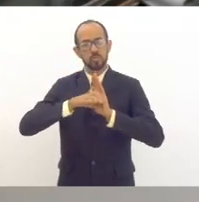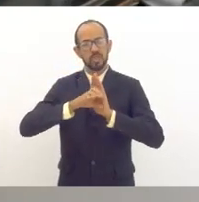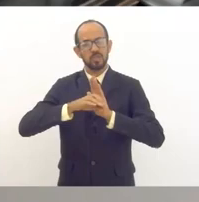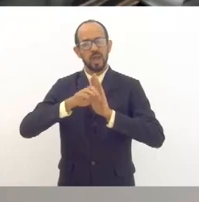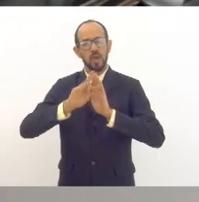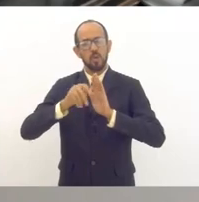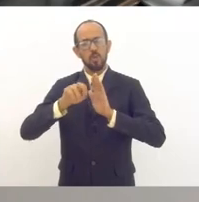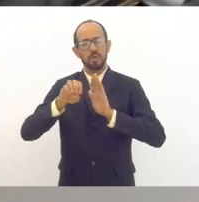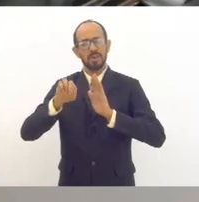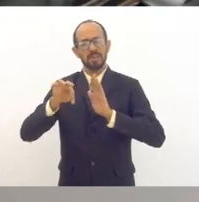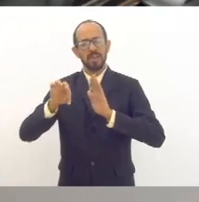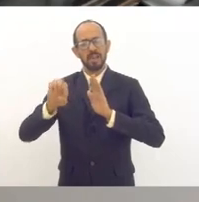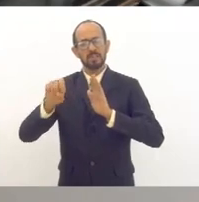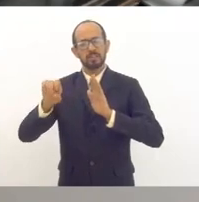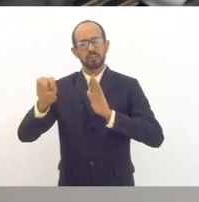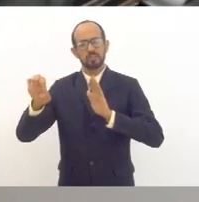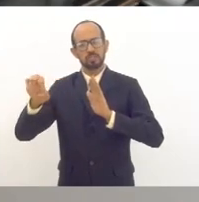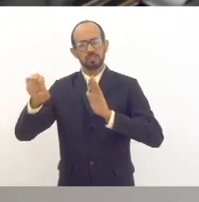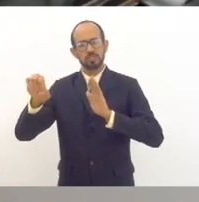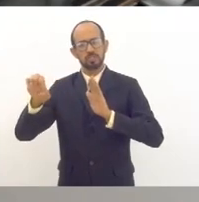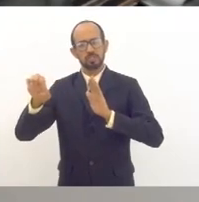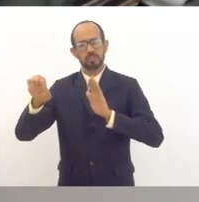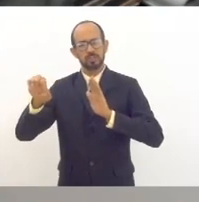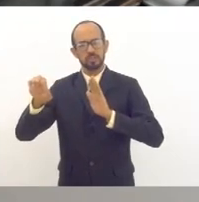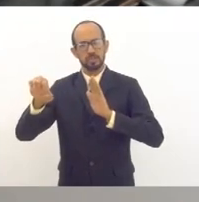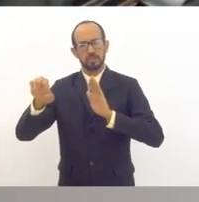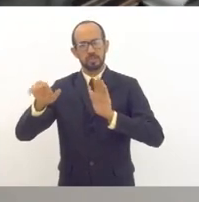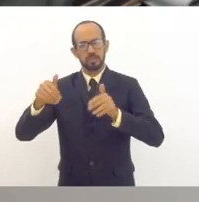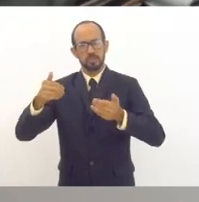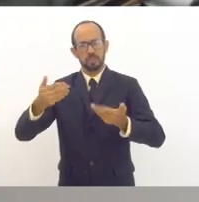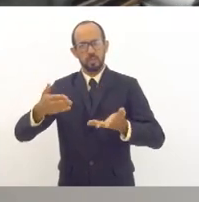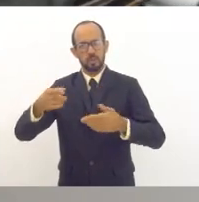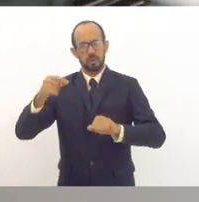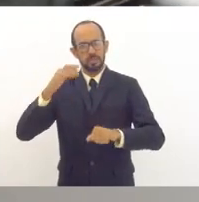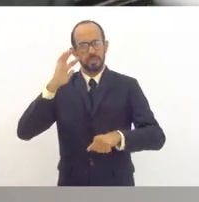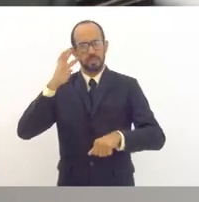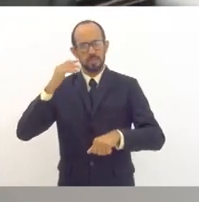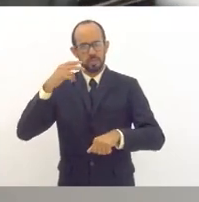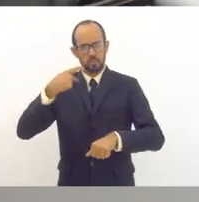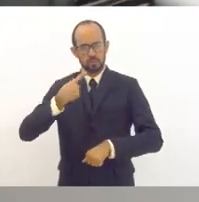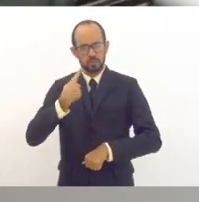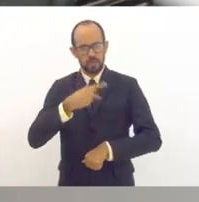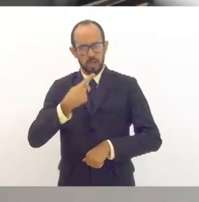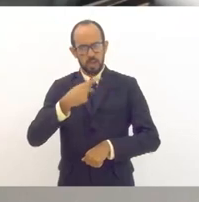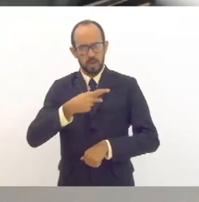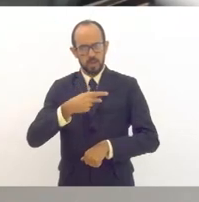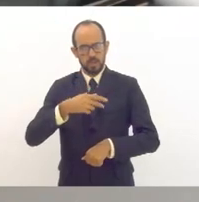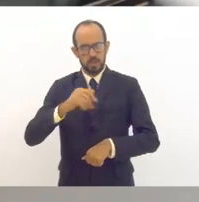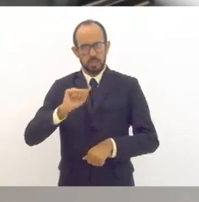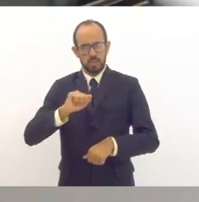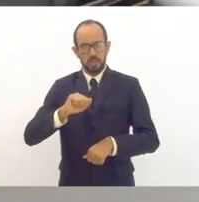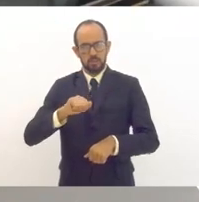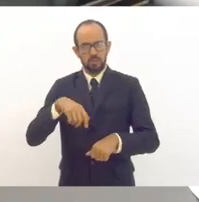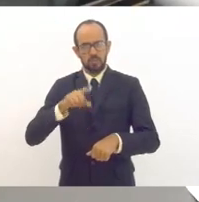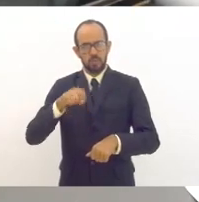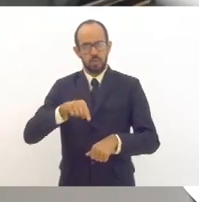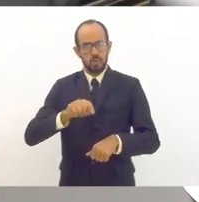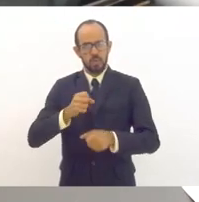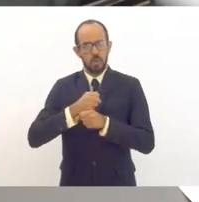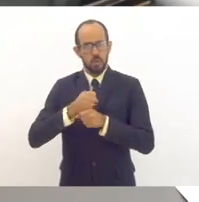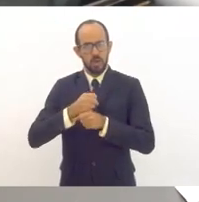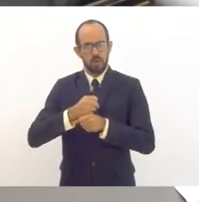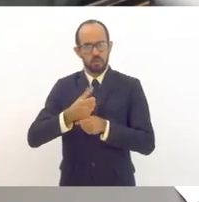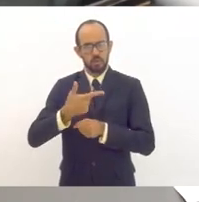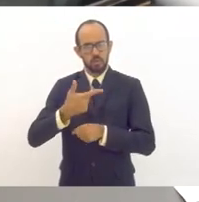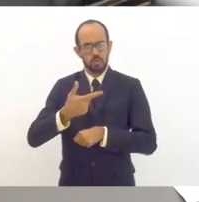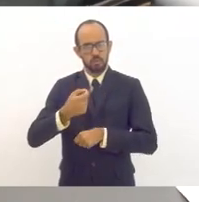Então essa questão te decidiu por ler porque ele decidiu decidiu para 24 para dar tempo